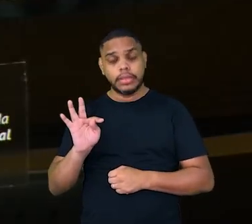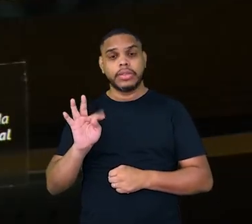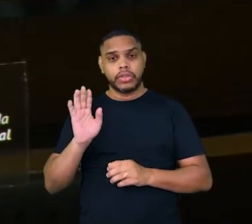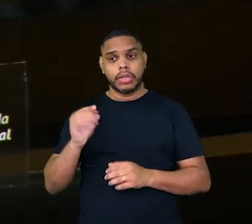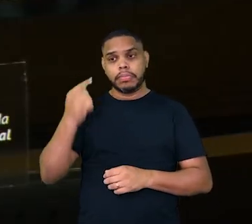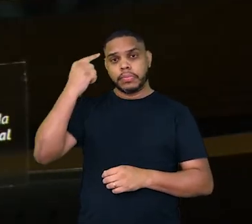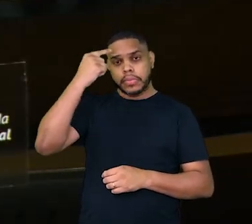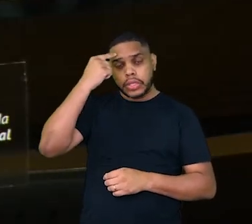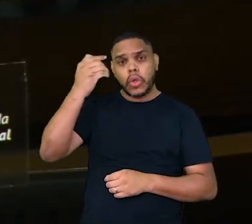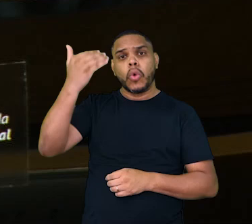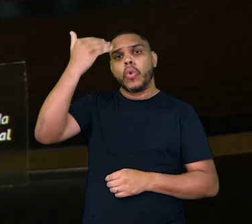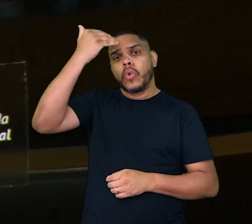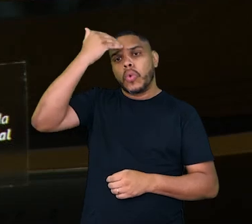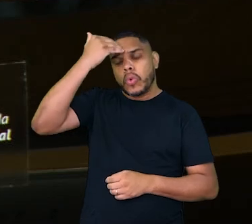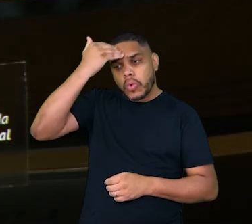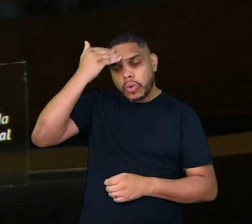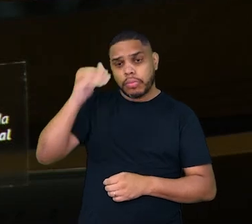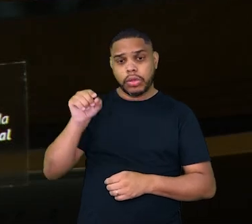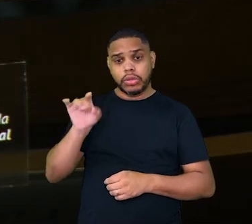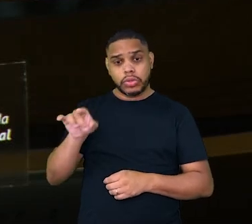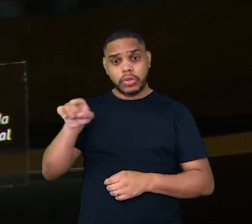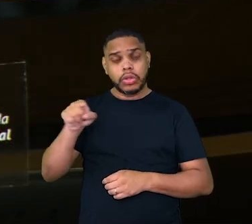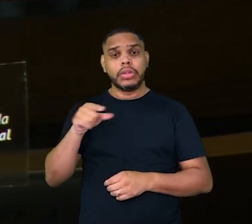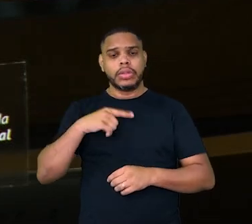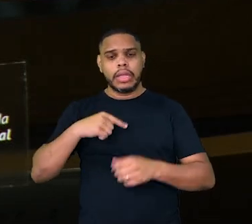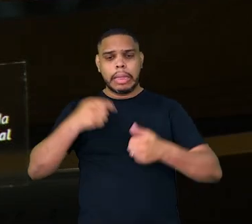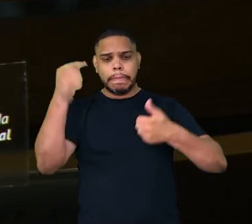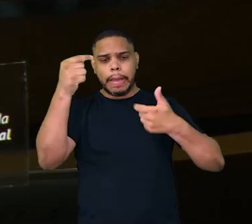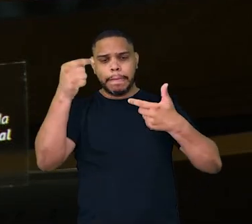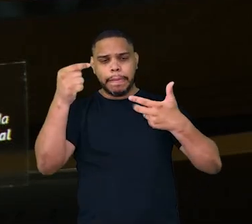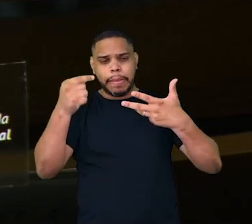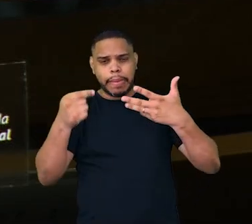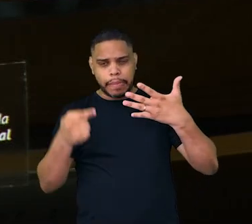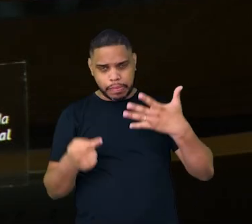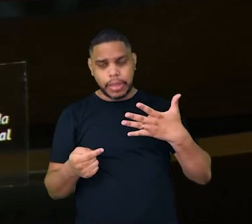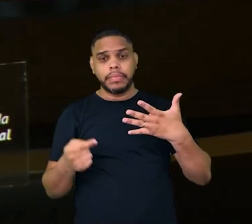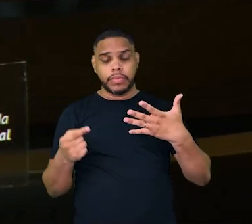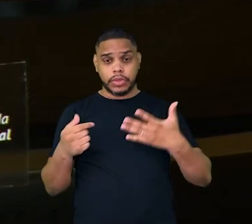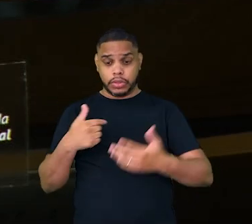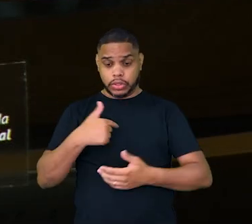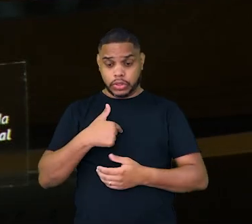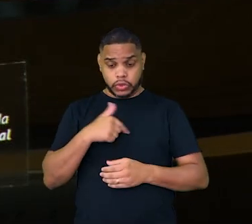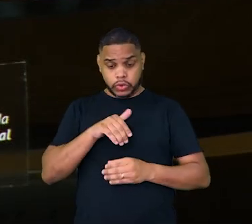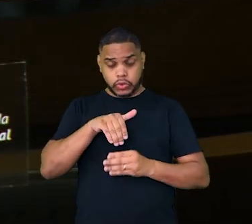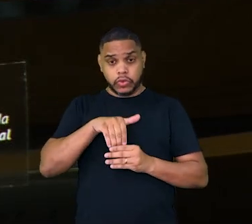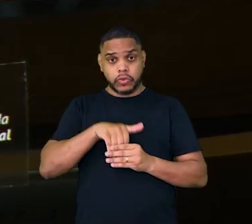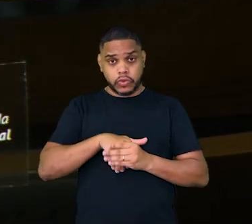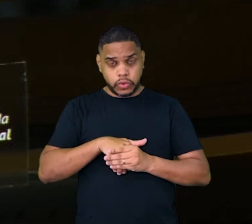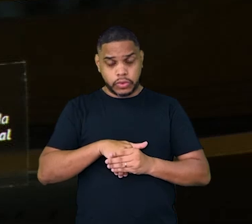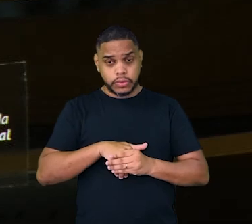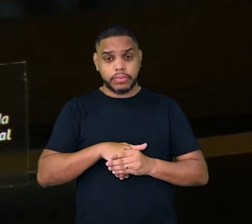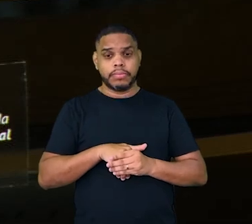como culpa exclusiva, são vários itens, e no meu voto eu vou